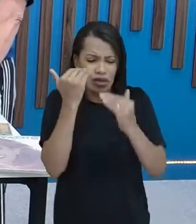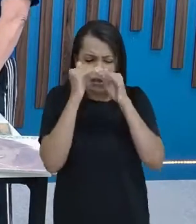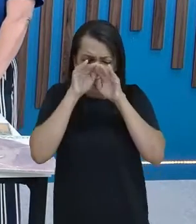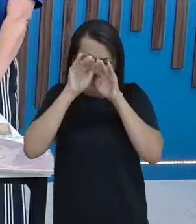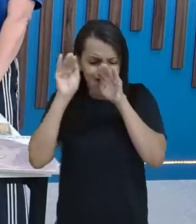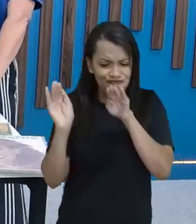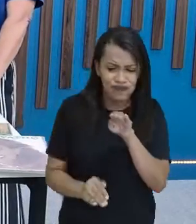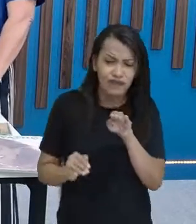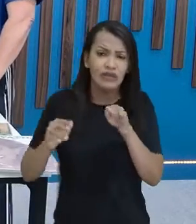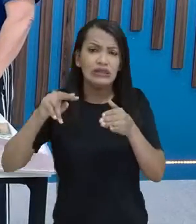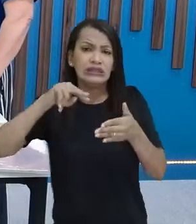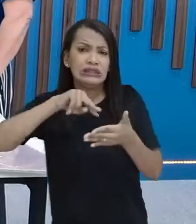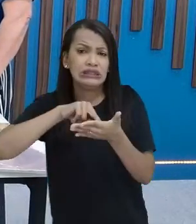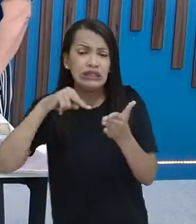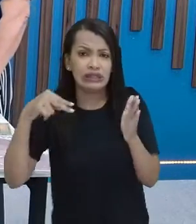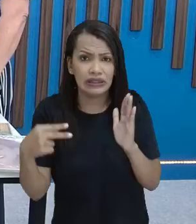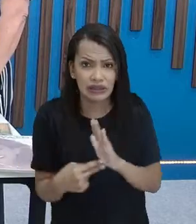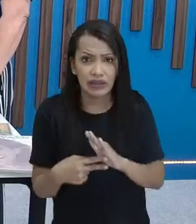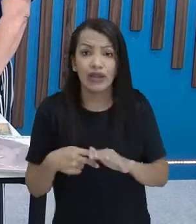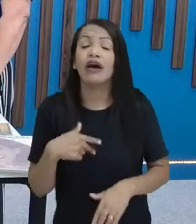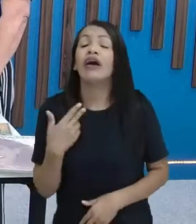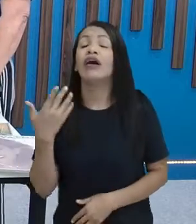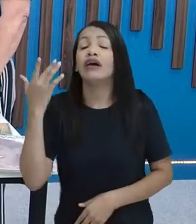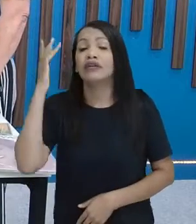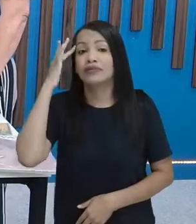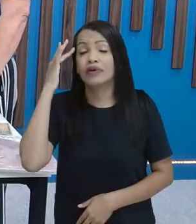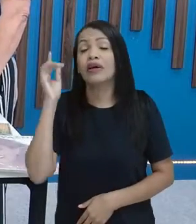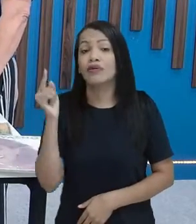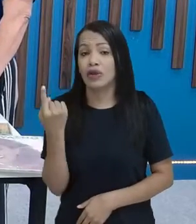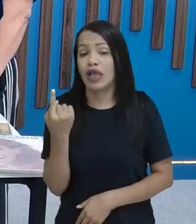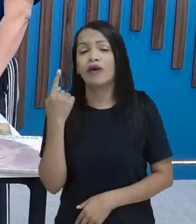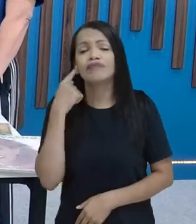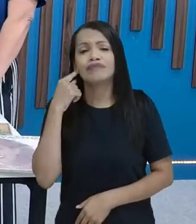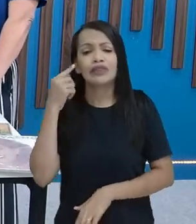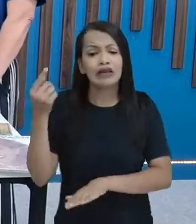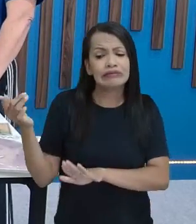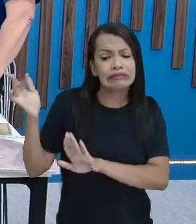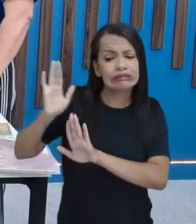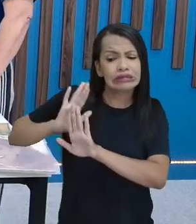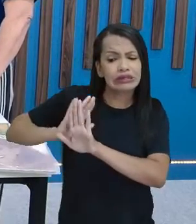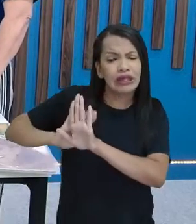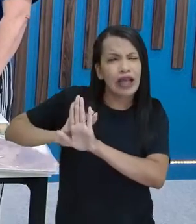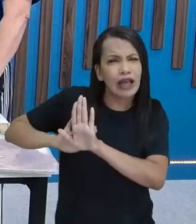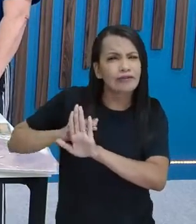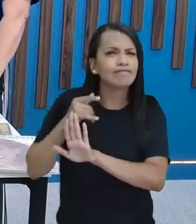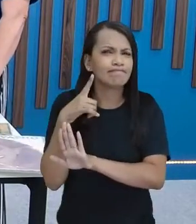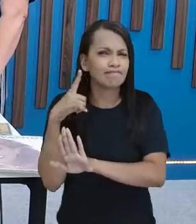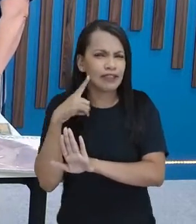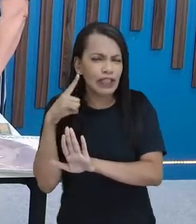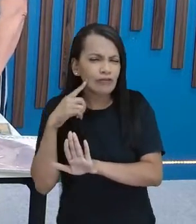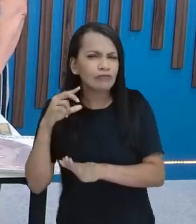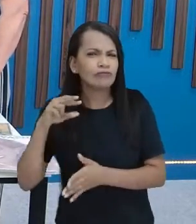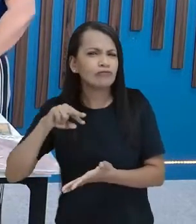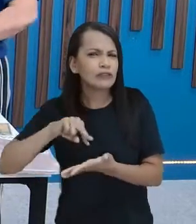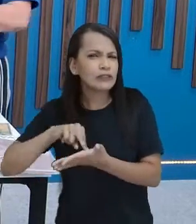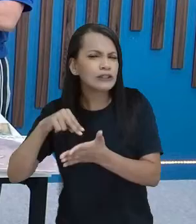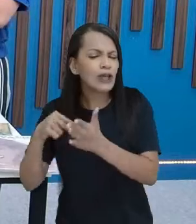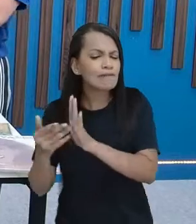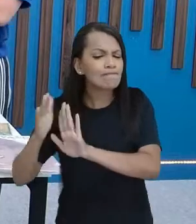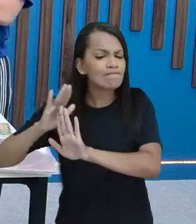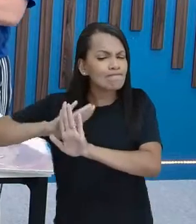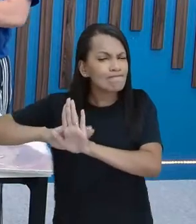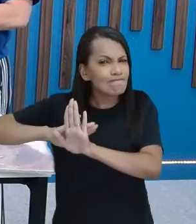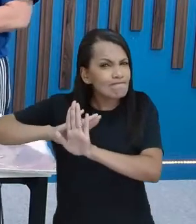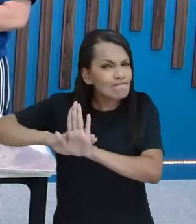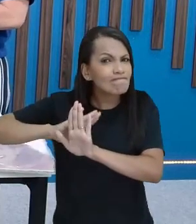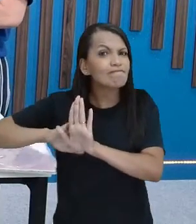música de sentido único, porque antigamente dizia duplo sentido, não. Agora já Agora tá nem sentido é duplo sentido, é único. sentido único. Isso né? para o Ela já âmbito